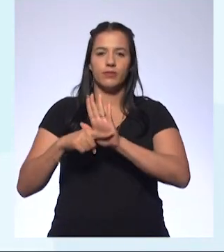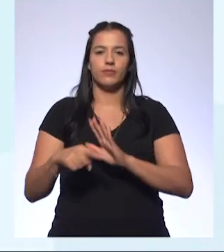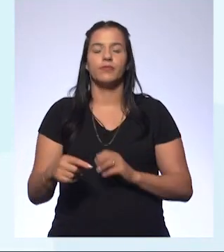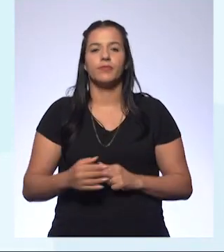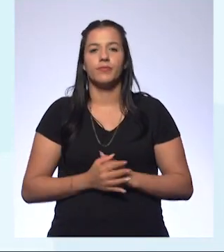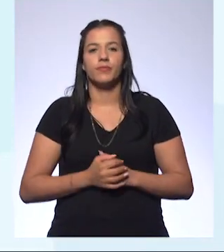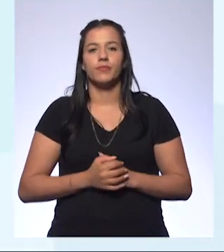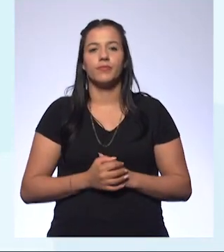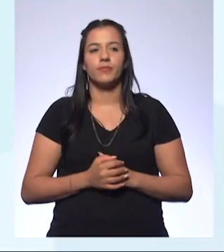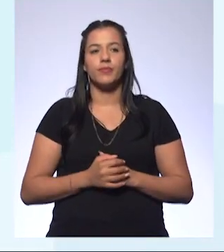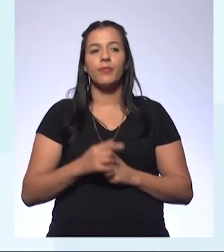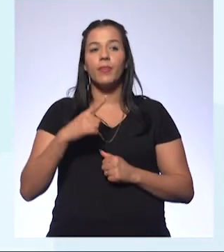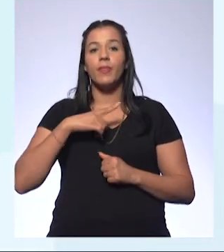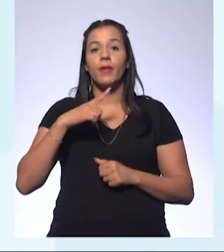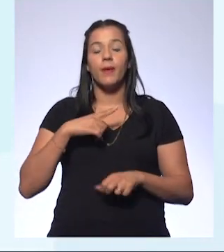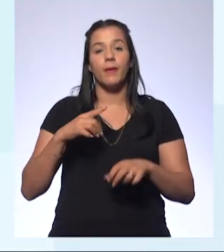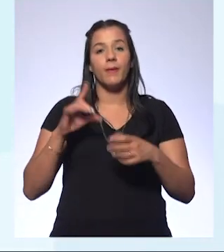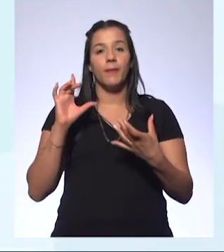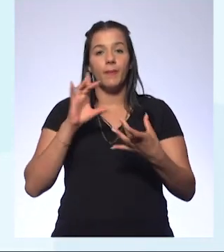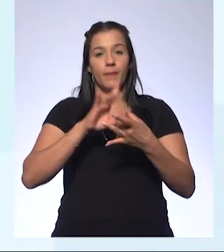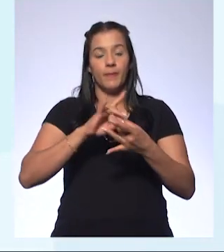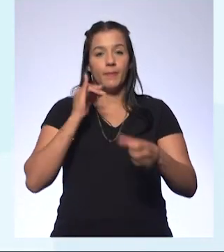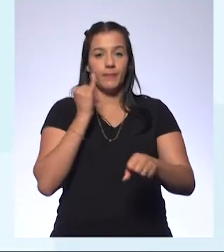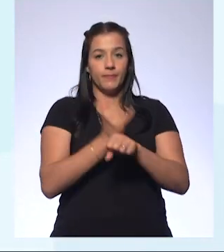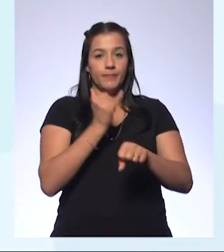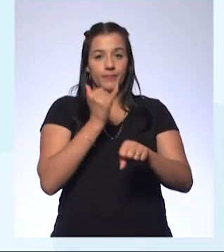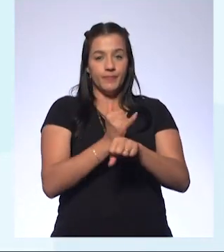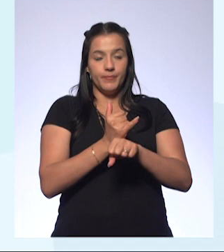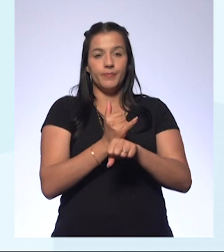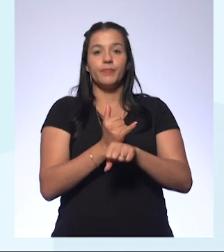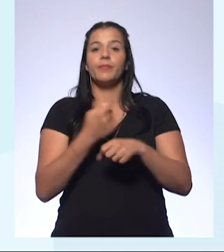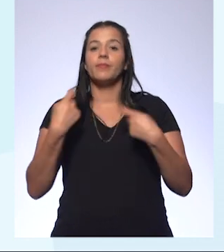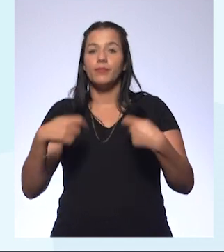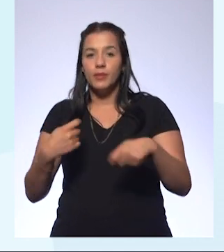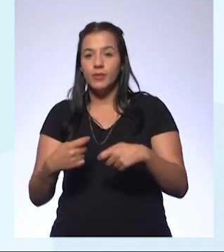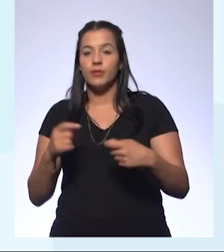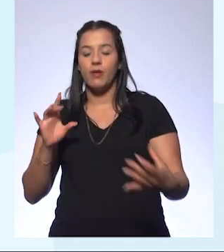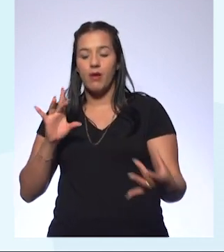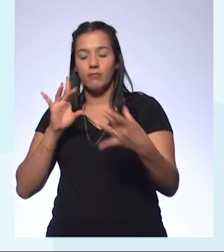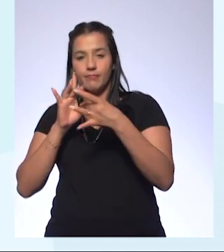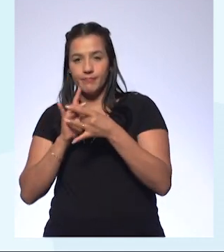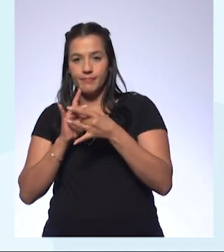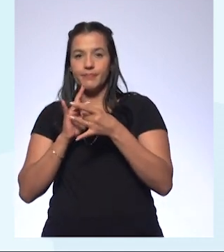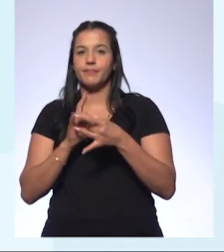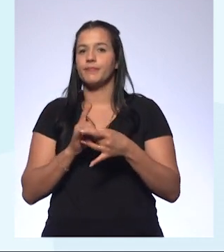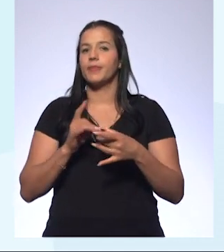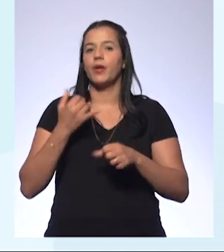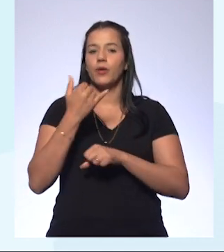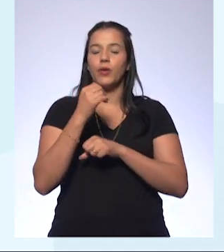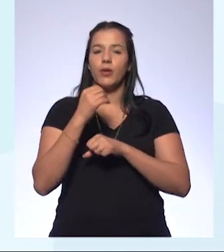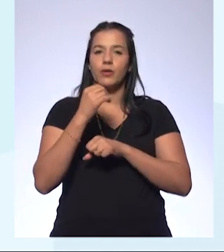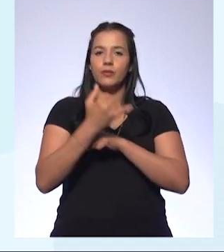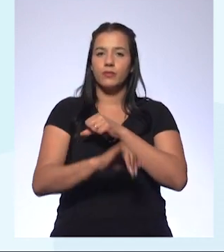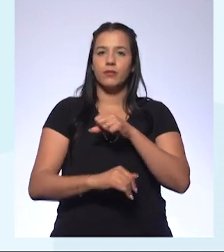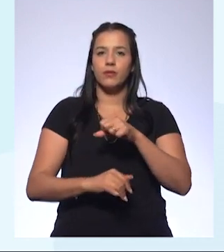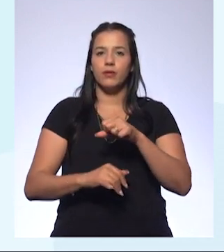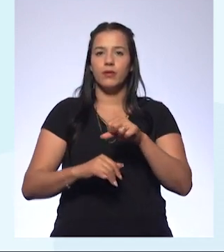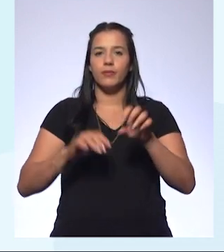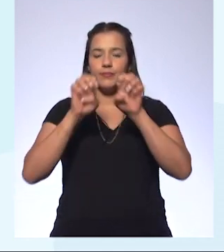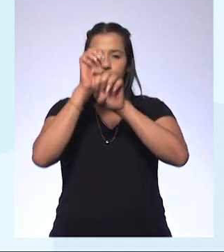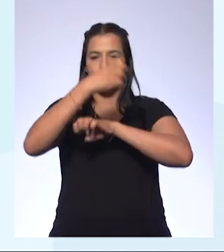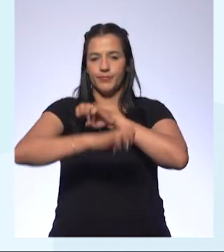elemento que precisa doar e o outro receber. Os elementos precisam receber esses elétrons da mesma forma, eles vão ter, então,